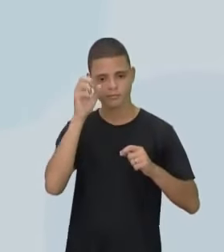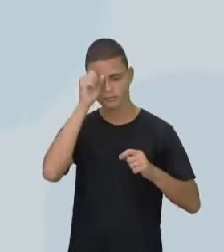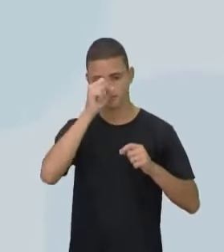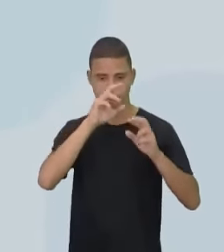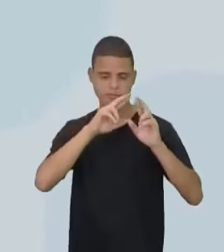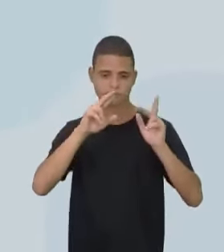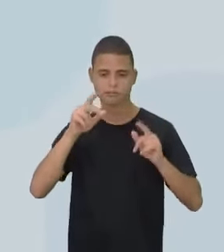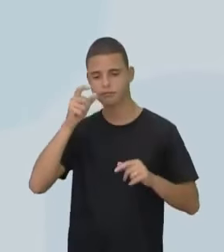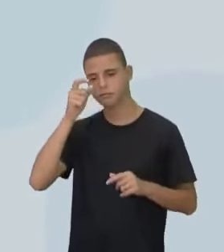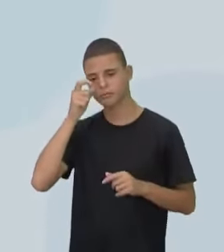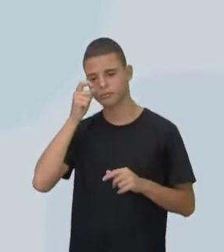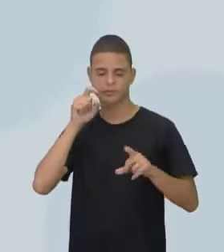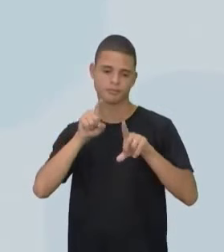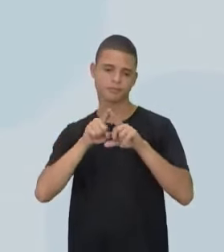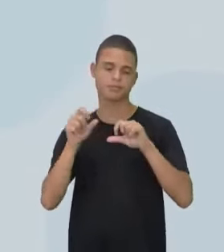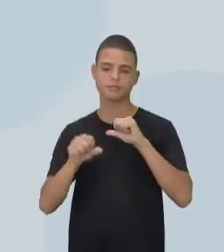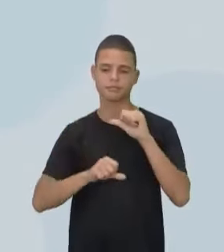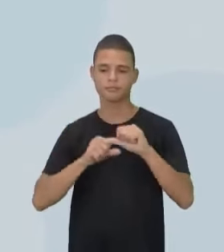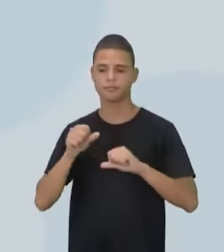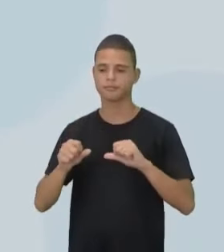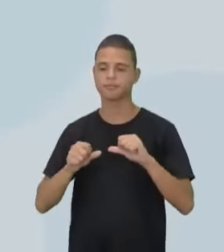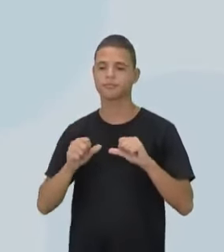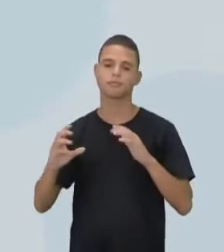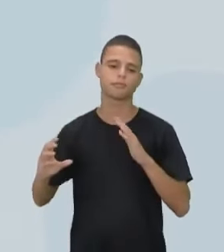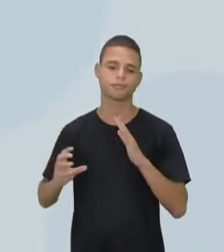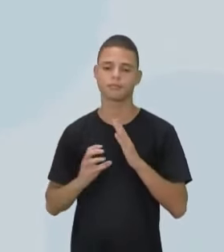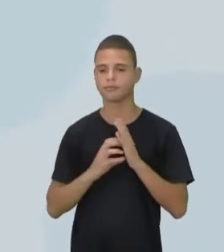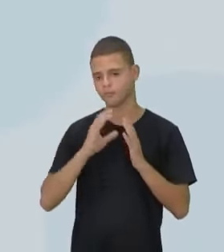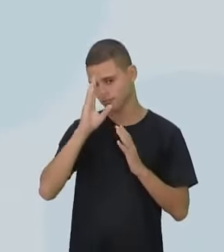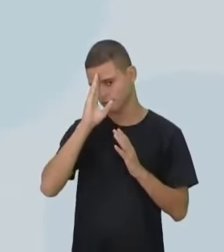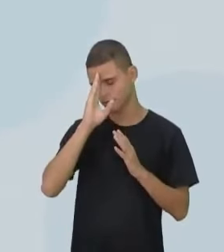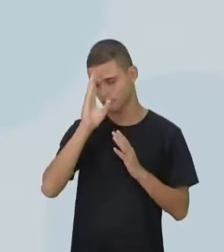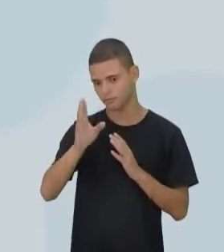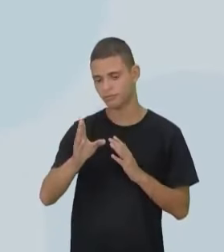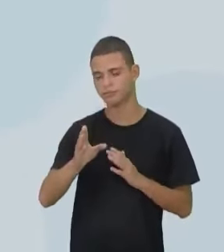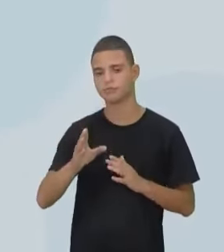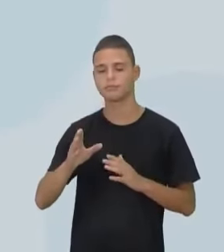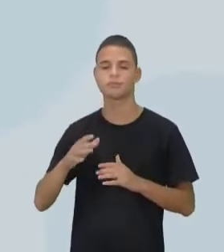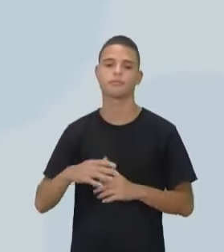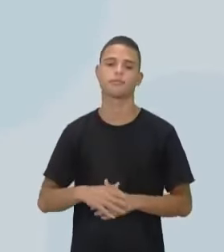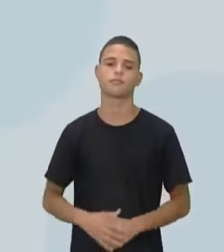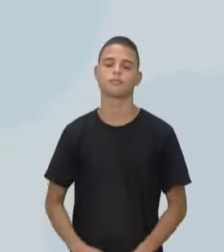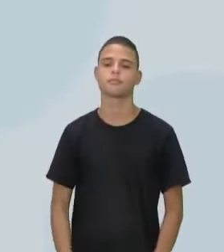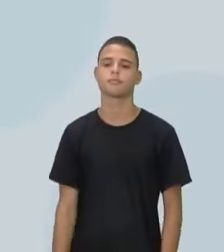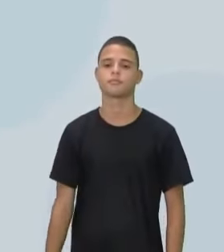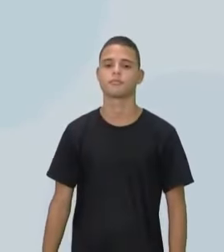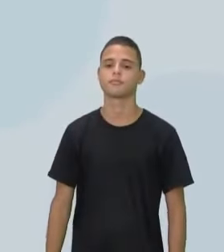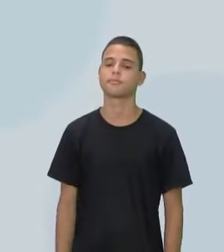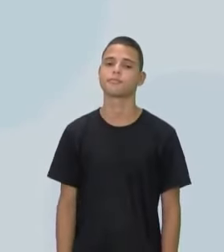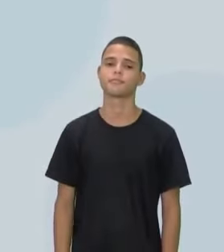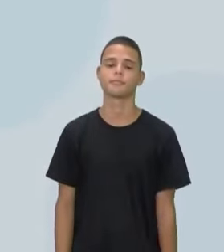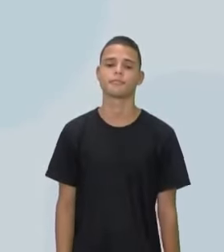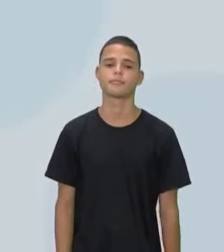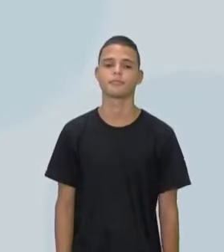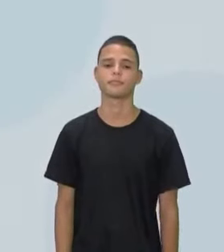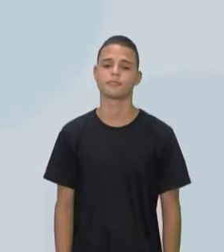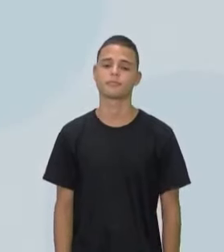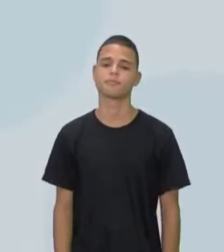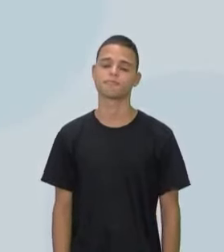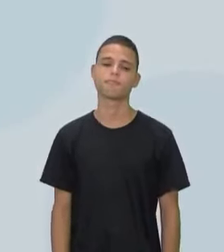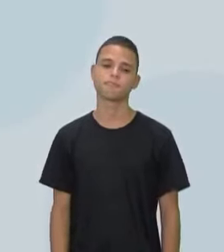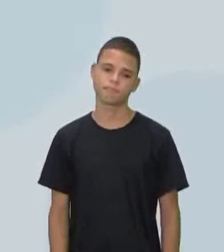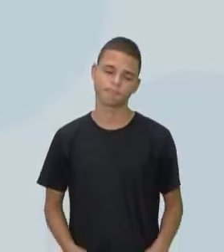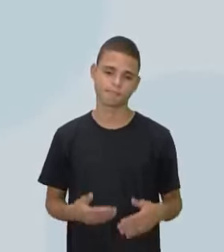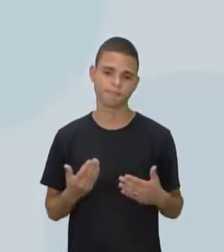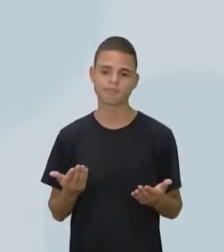e a mudança climática interfere diretamente nessa dinâmica. Okay? Perfeito. Então,